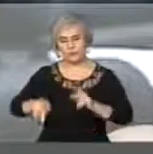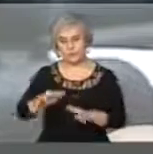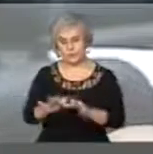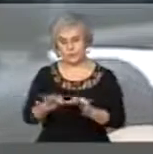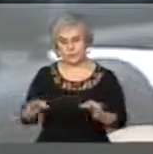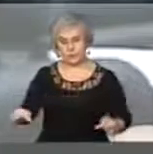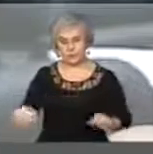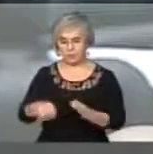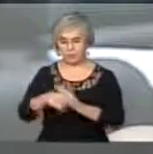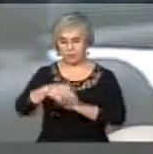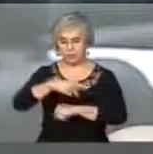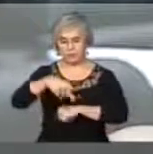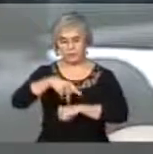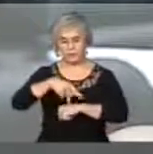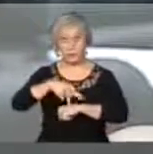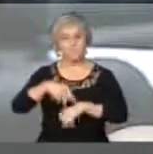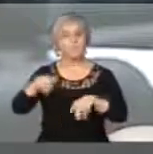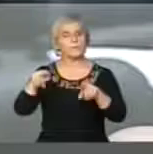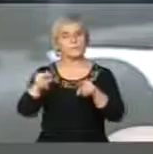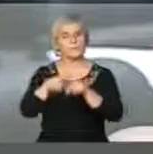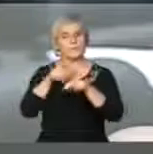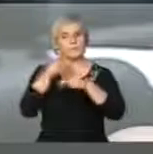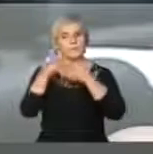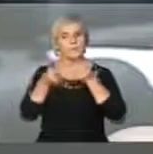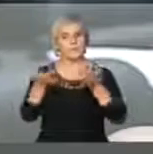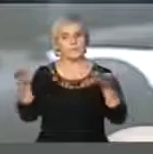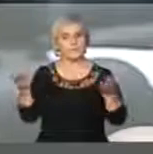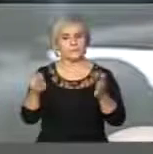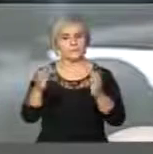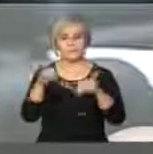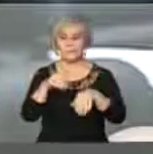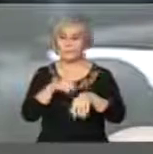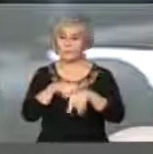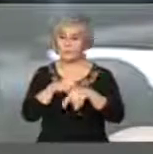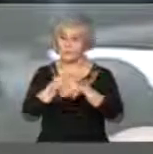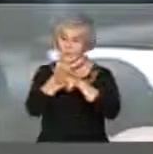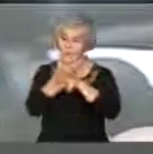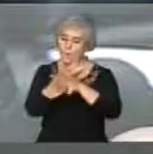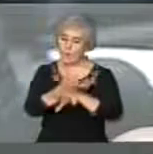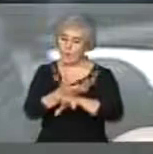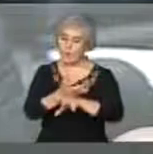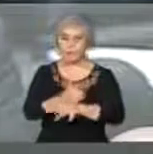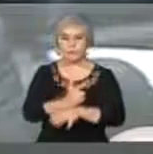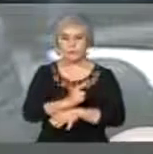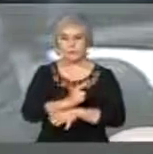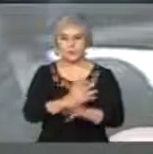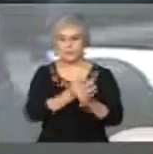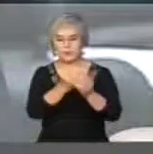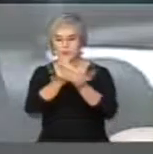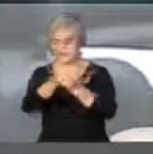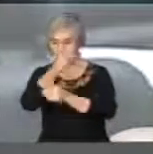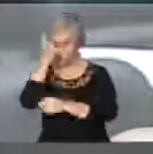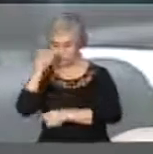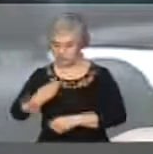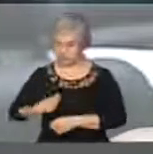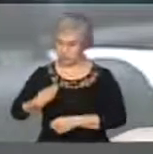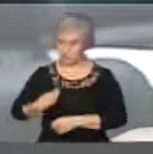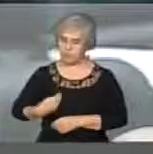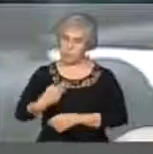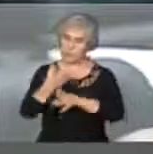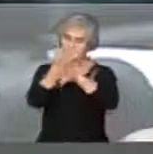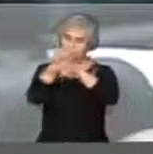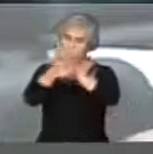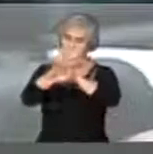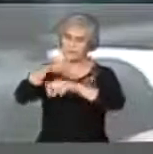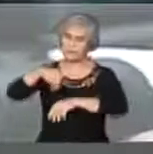Também, senhor presidente, para concluir, no momento de seca em que vivemos, aqueles que moram no semiárido nordestino